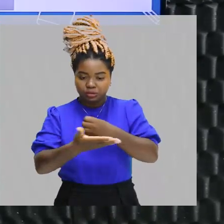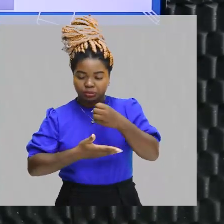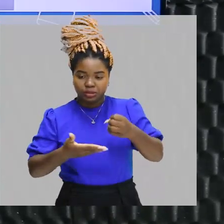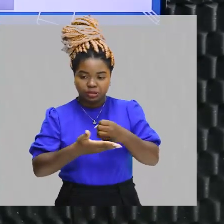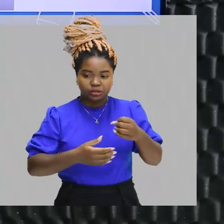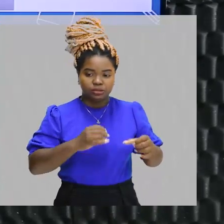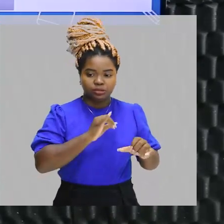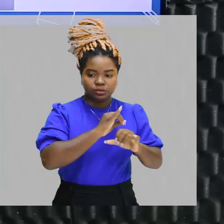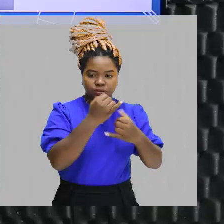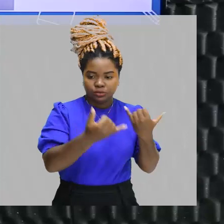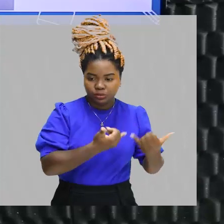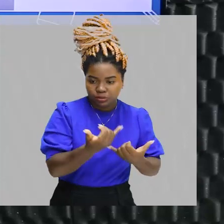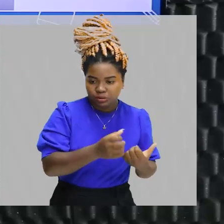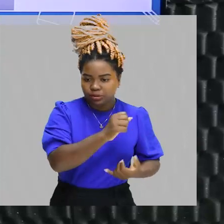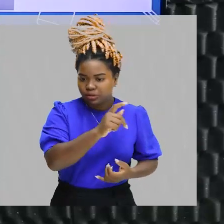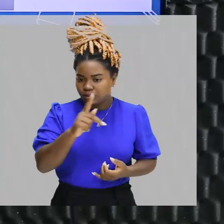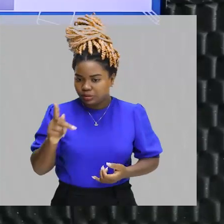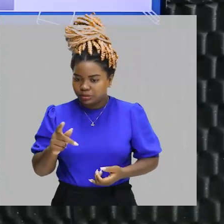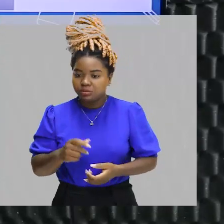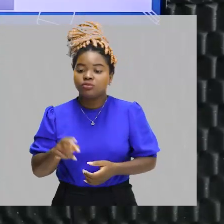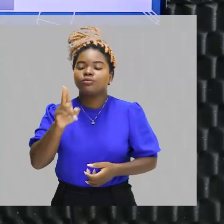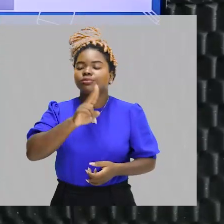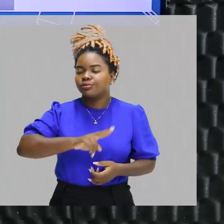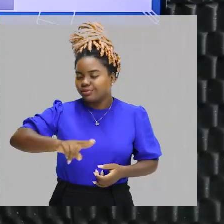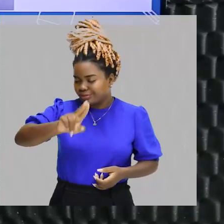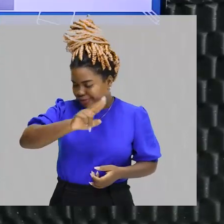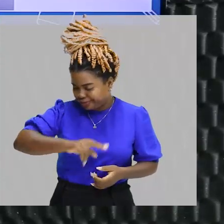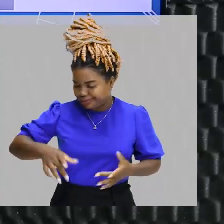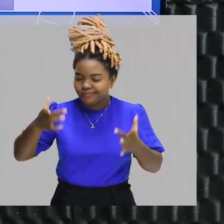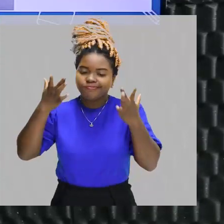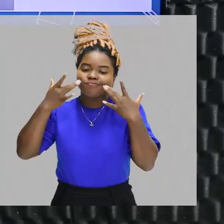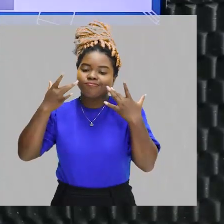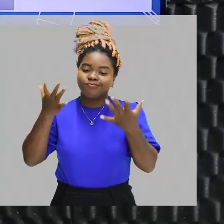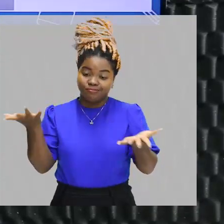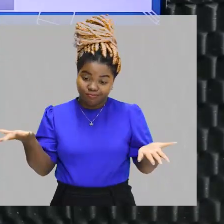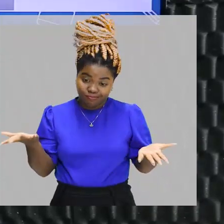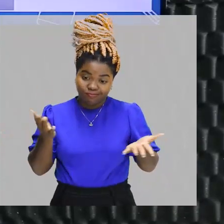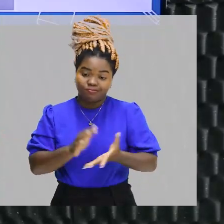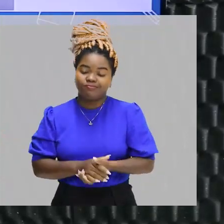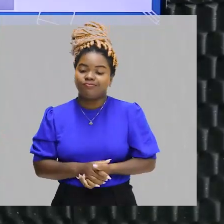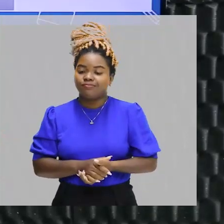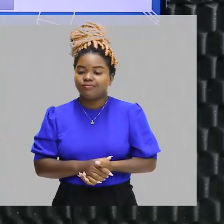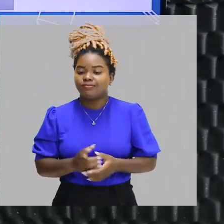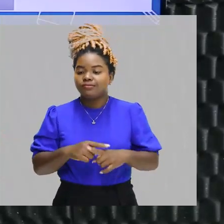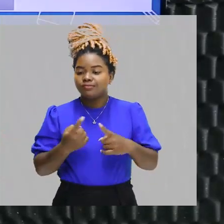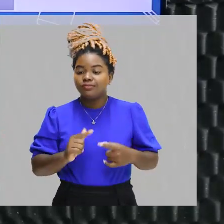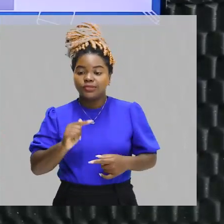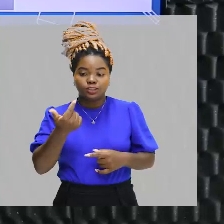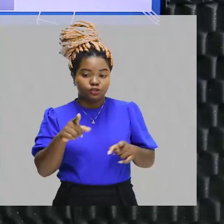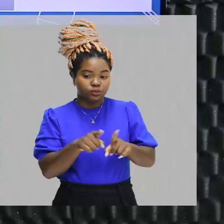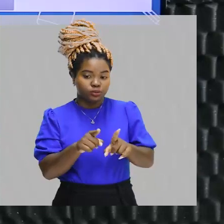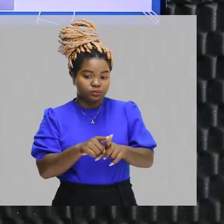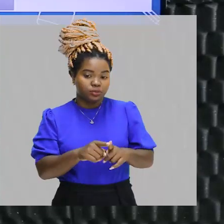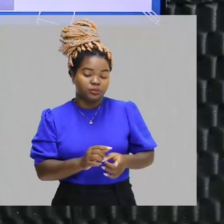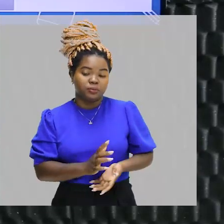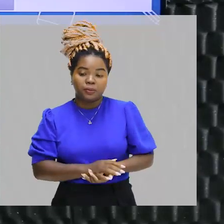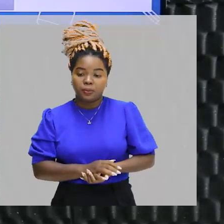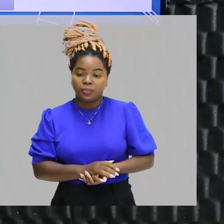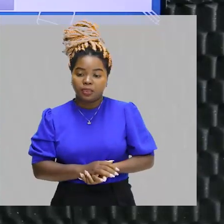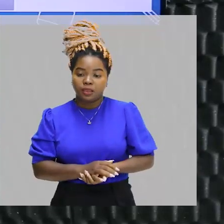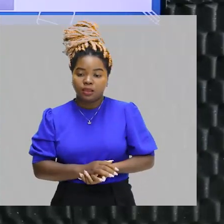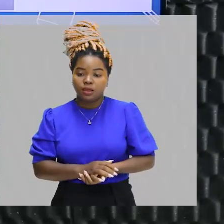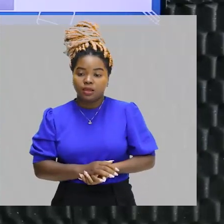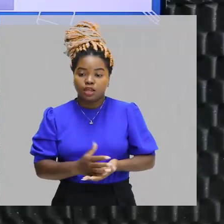um programa, ela utiliza a arte diretamente e é uma das formas de arte visual, mas como ela tem um outro gancho, ganhou uma outra situação,